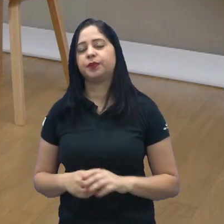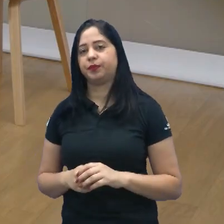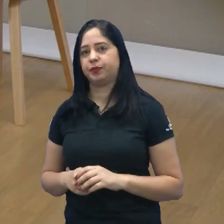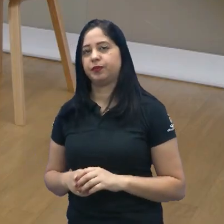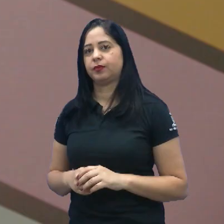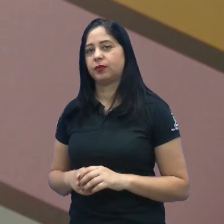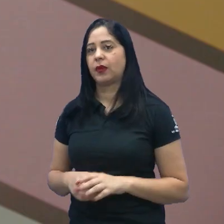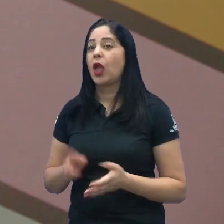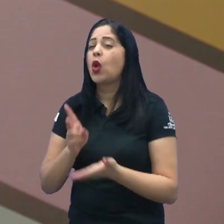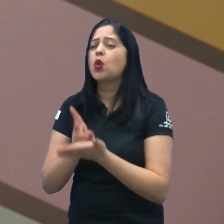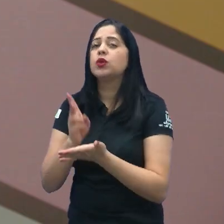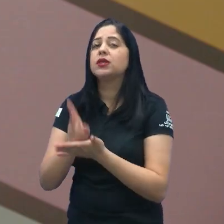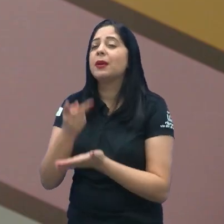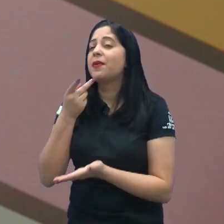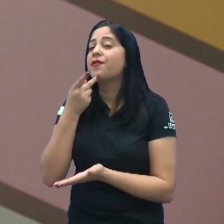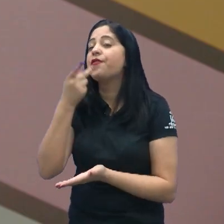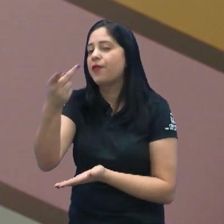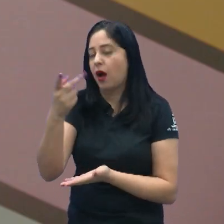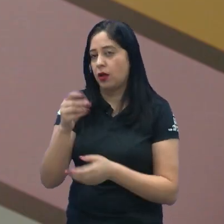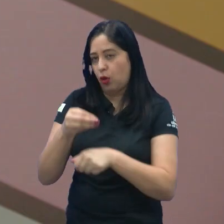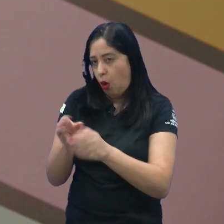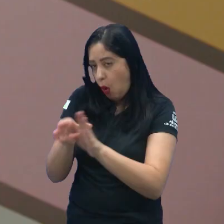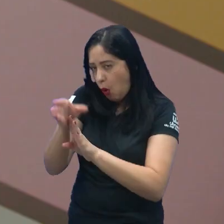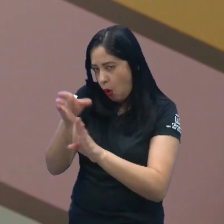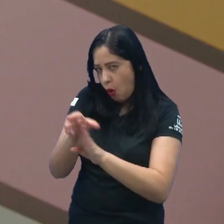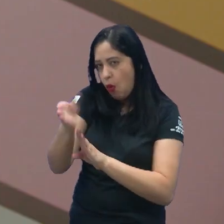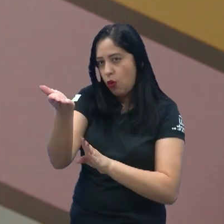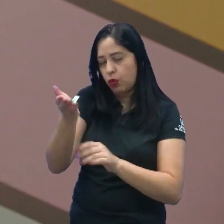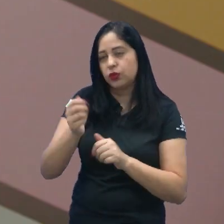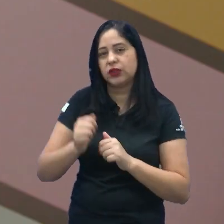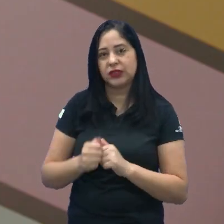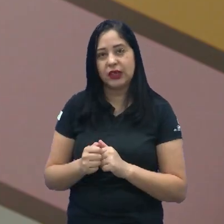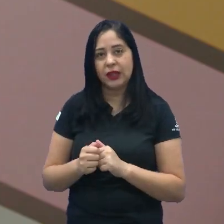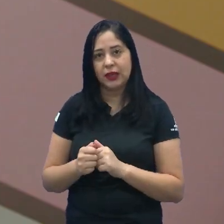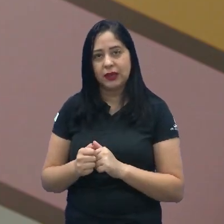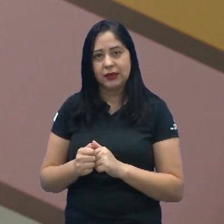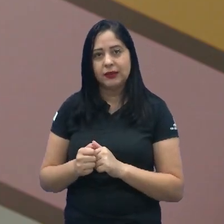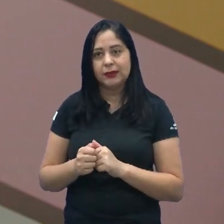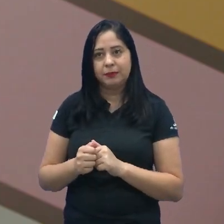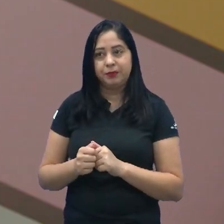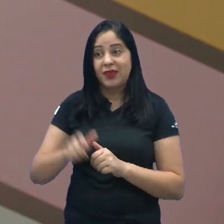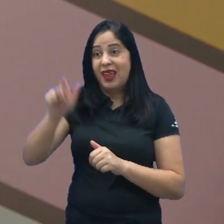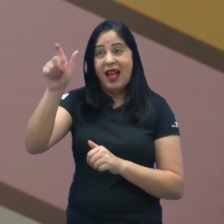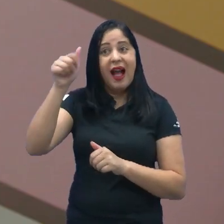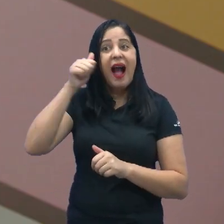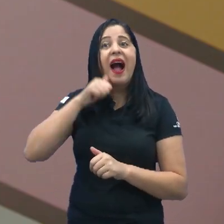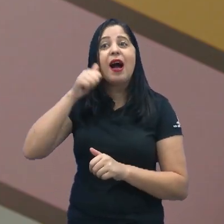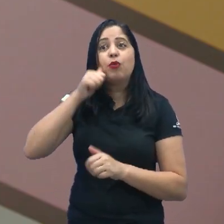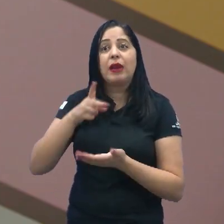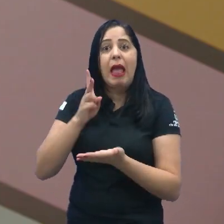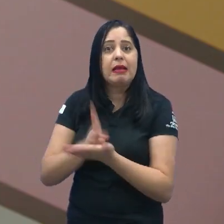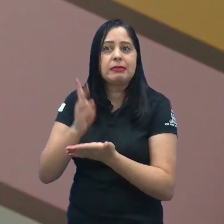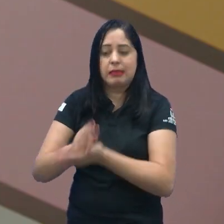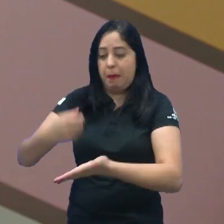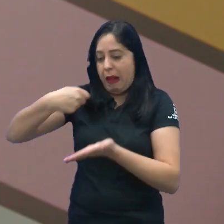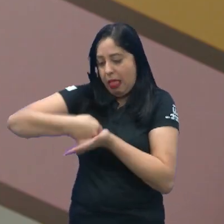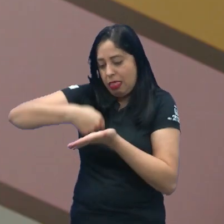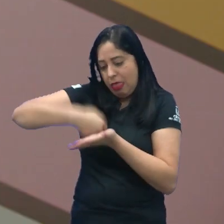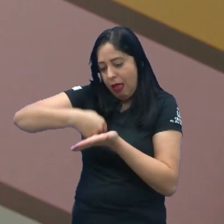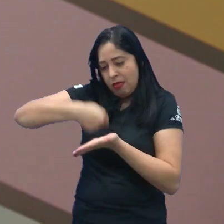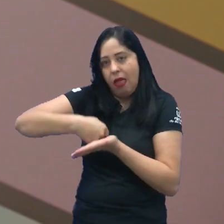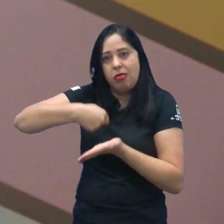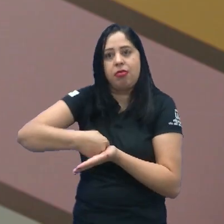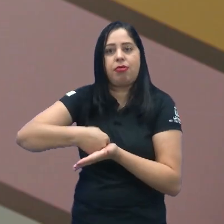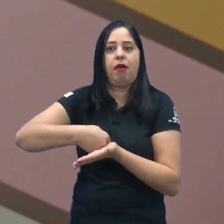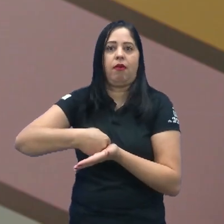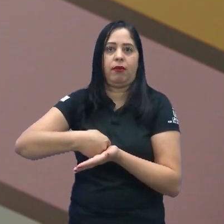falo muito com as minhas pacientes em consultório, né? Existe uma cobrança muito, mas muito grande deste momento, né?